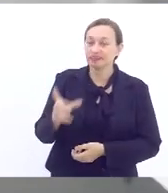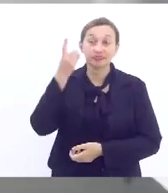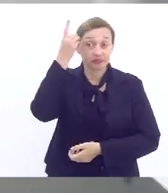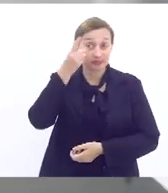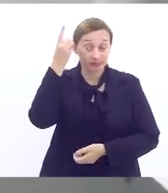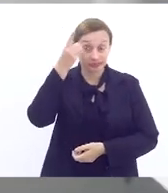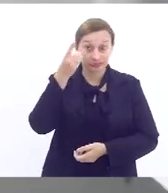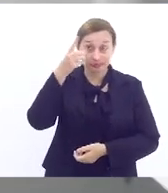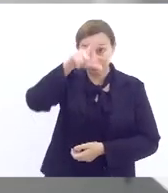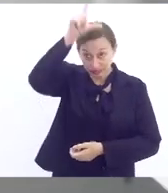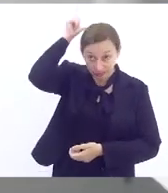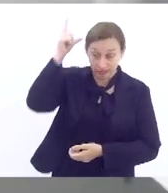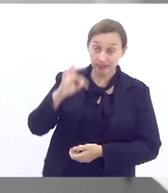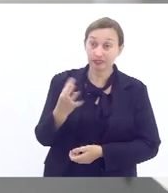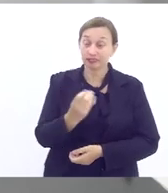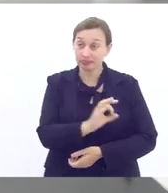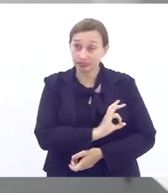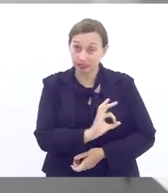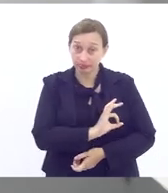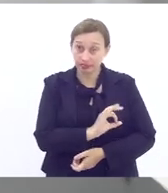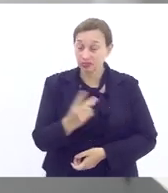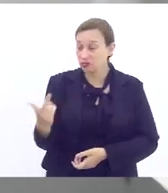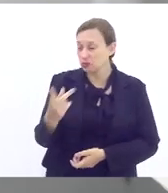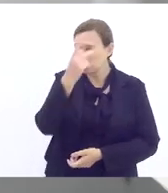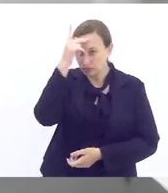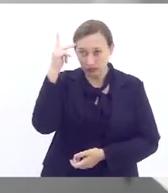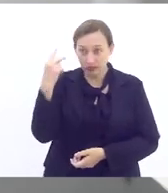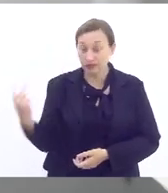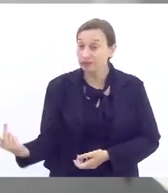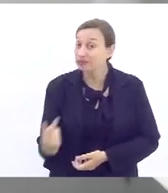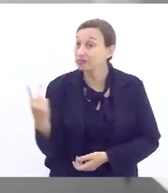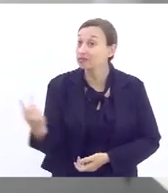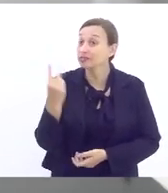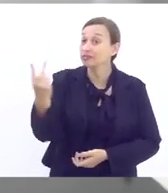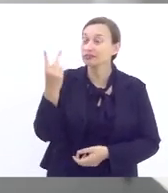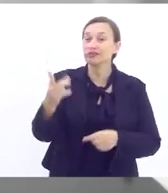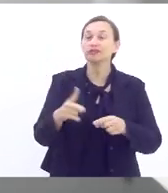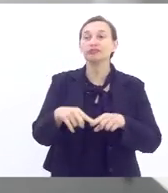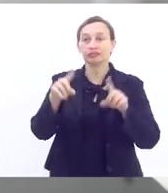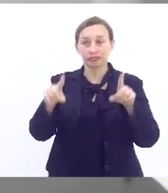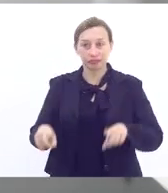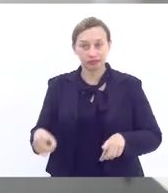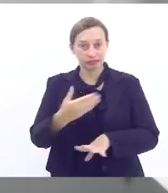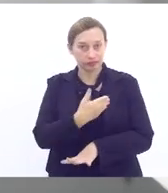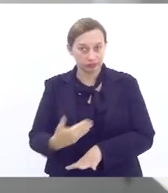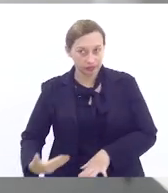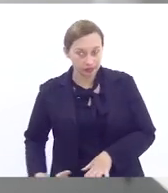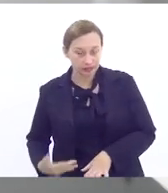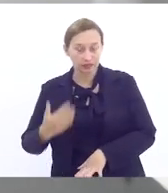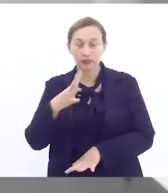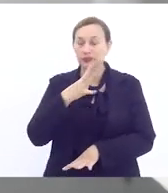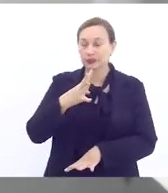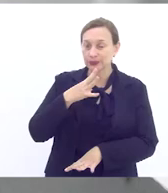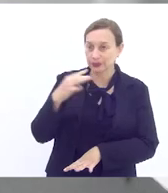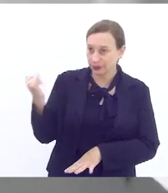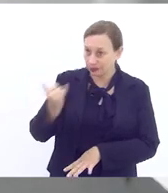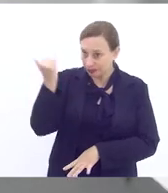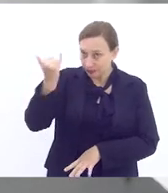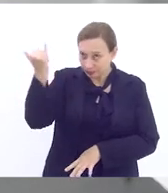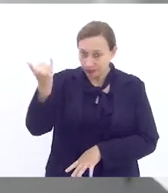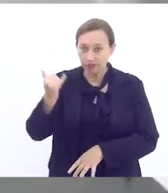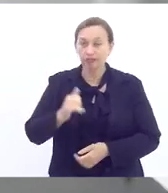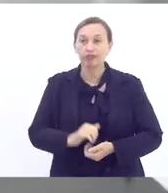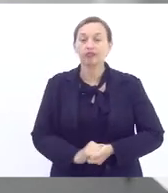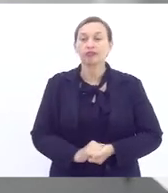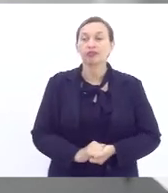Luiz Paulo da deputada Rocha duas pessoas que valorizam os serviços públicos que reconhece a importância do servidor